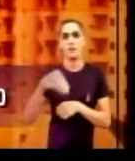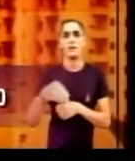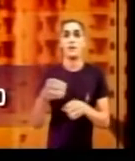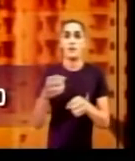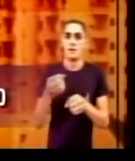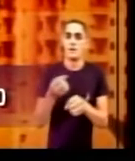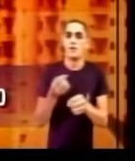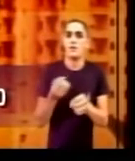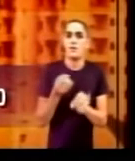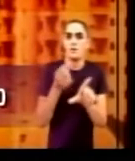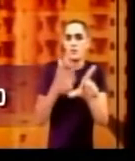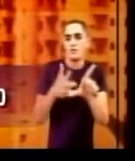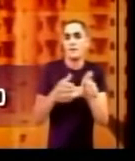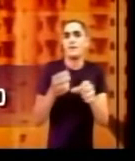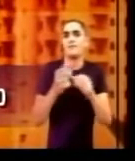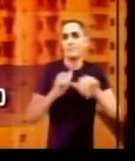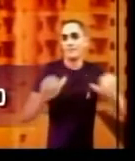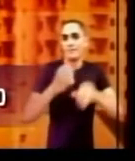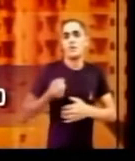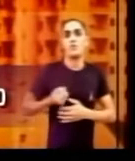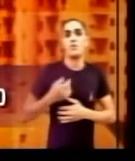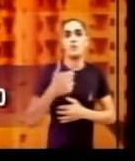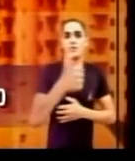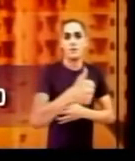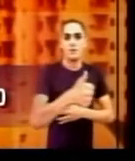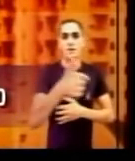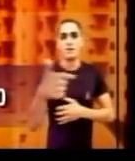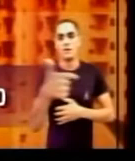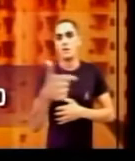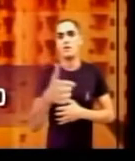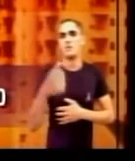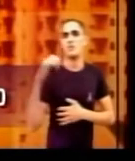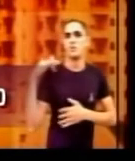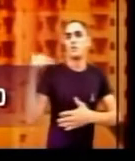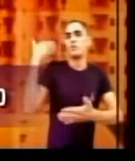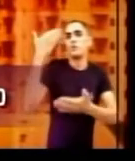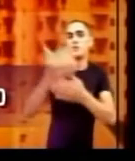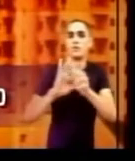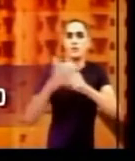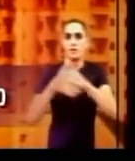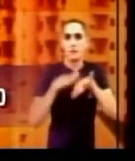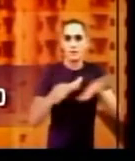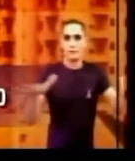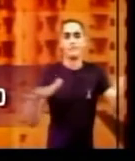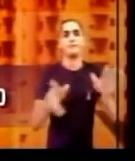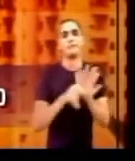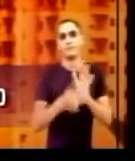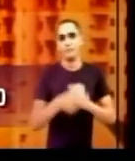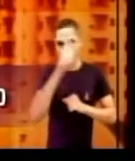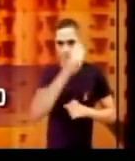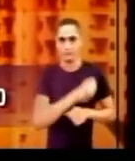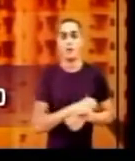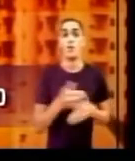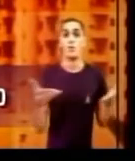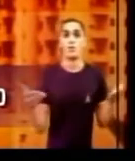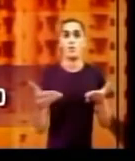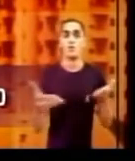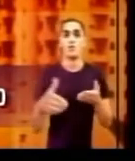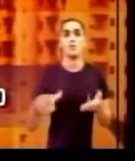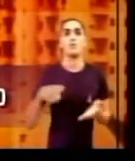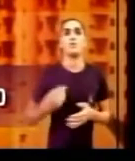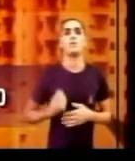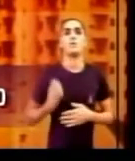nossa transmissão de número 122, desde o início da pandemia da Covid-19. Hoje nós